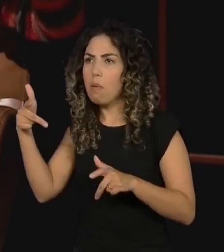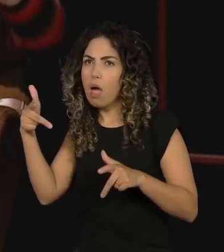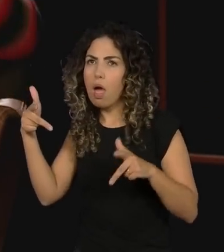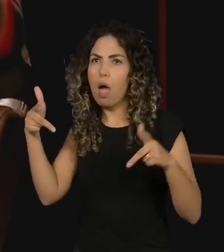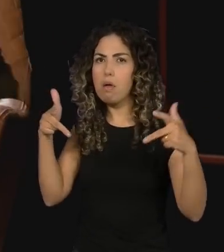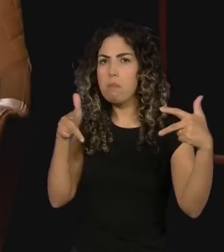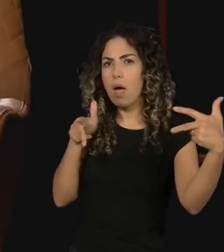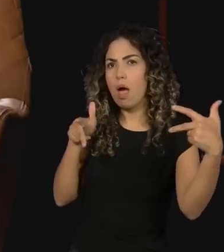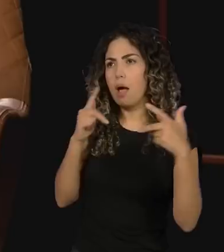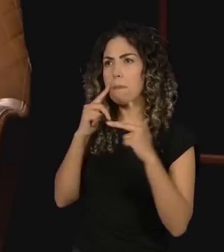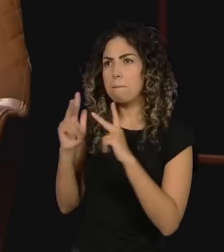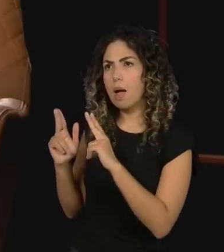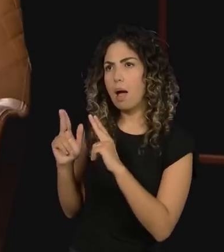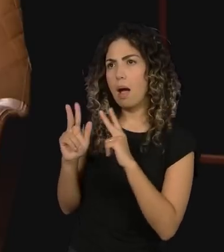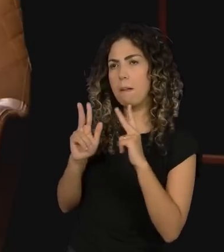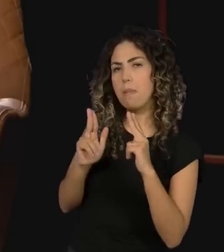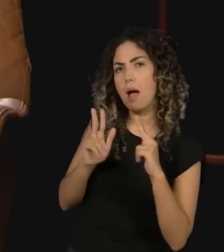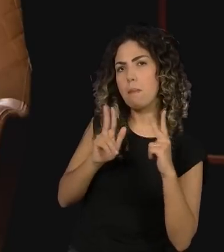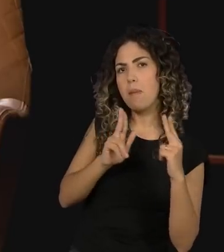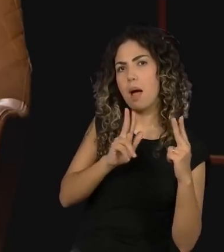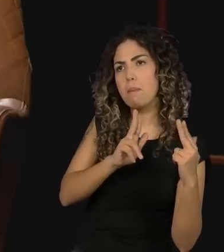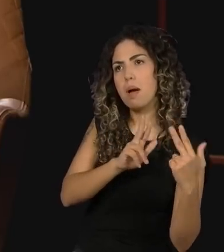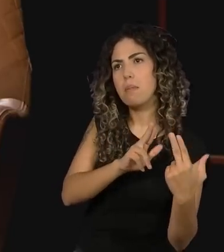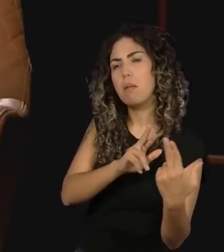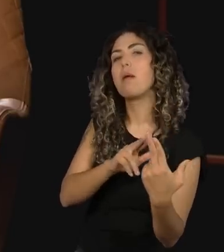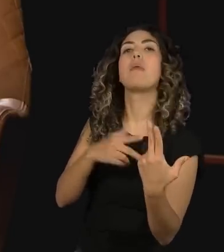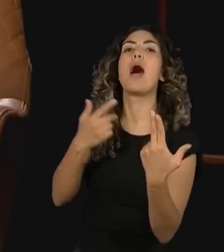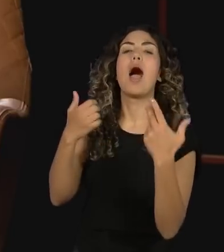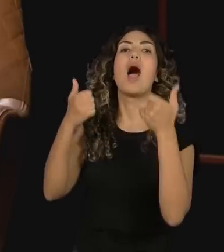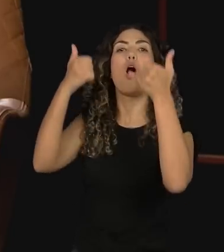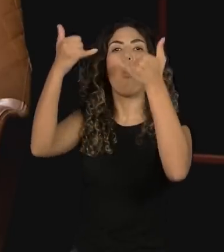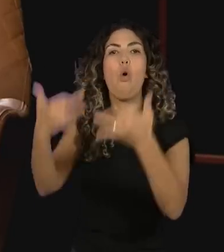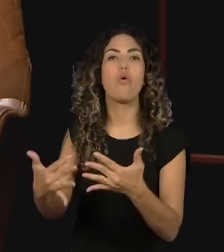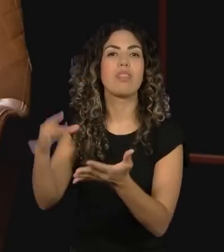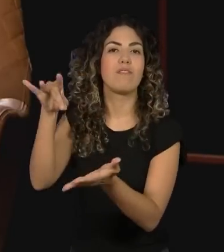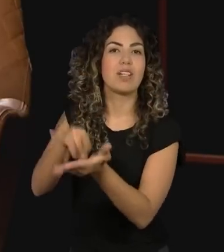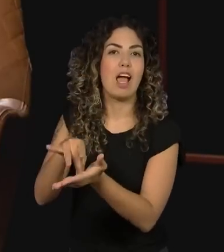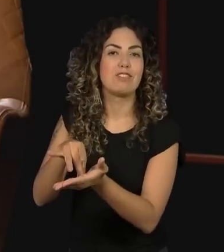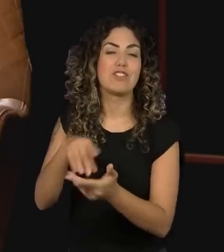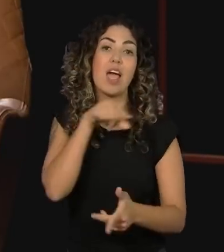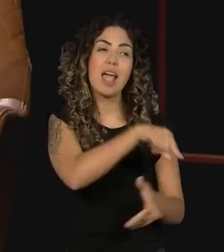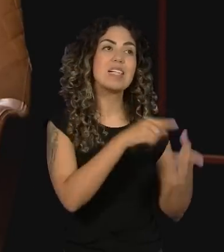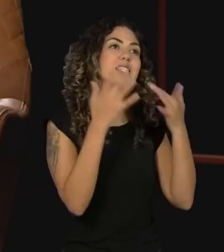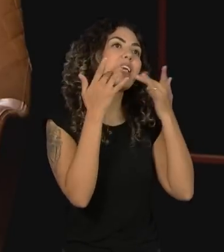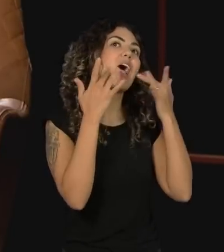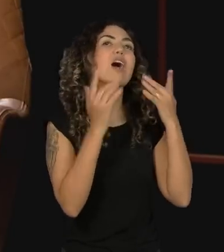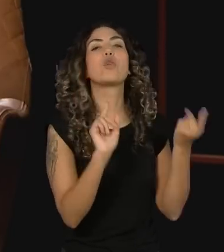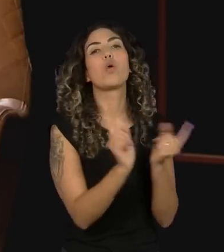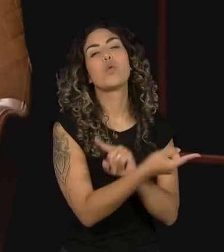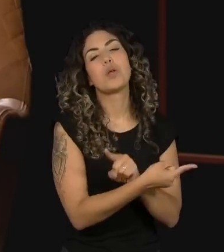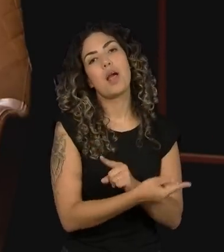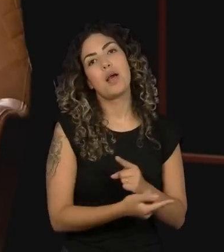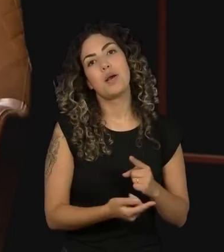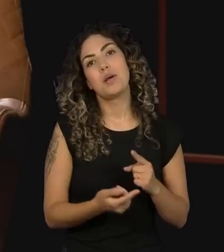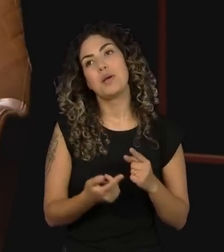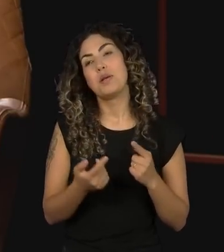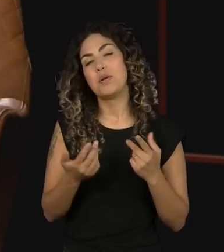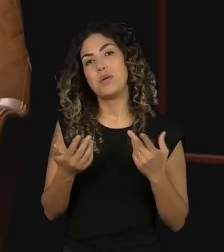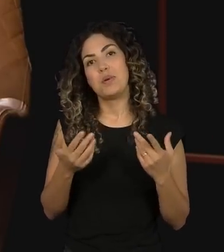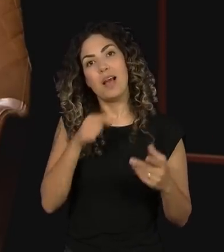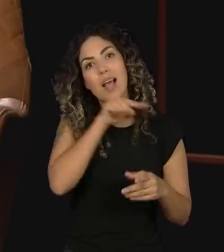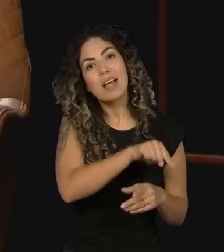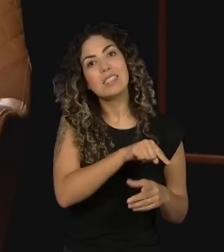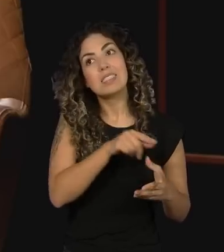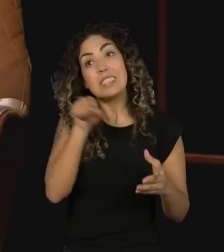mentira para contar uma verdade. Então, a sinceridade, o Domingos sempre falava isso, mais